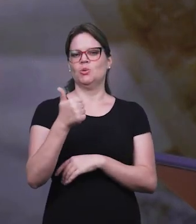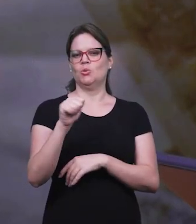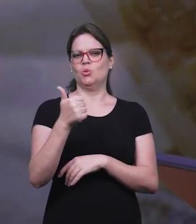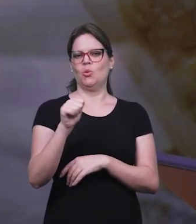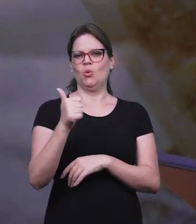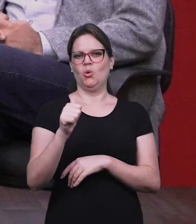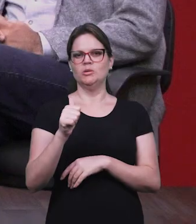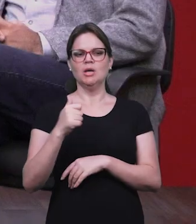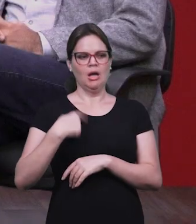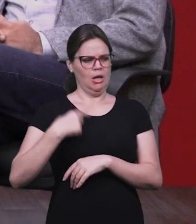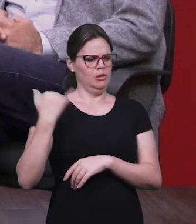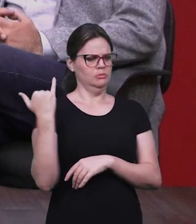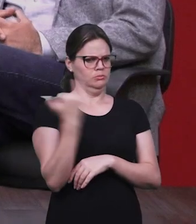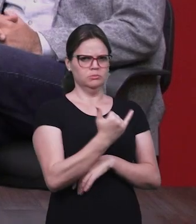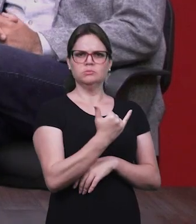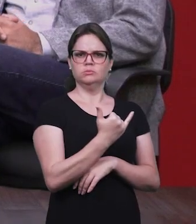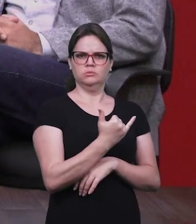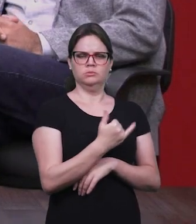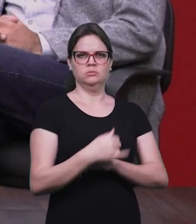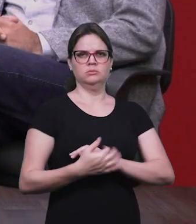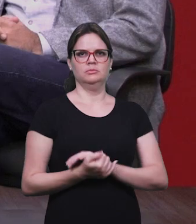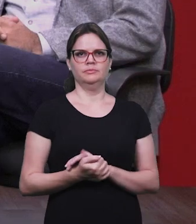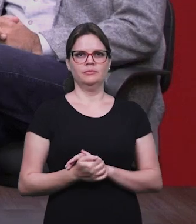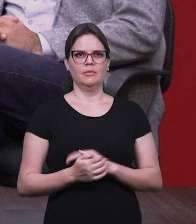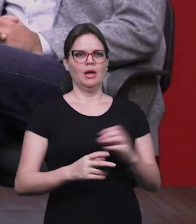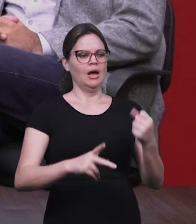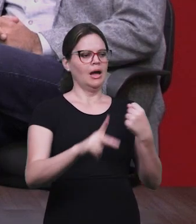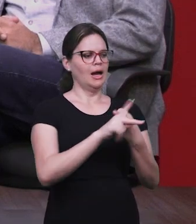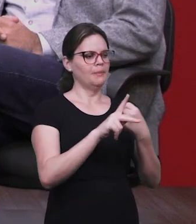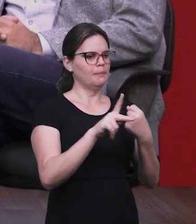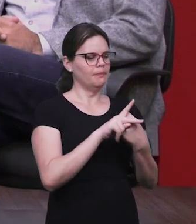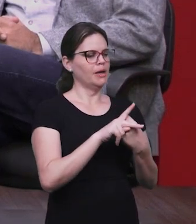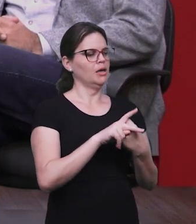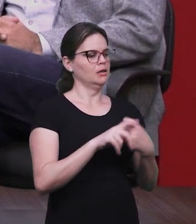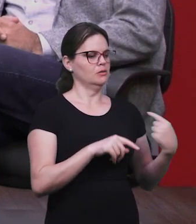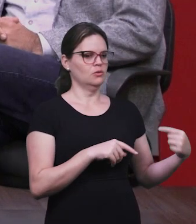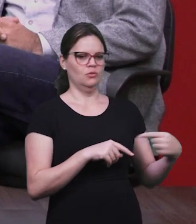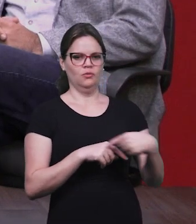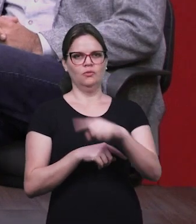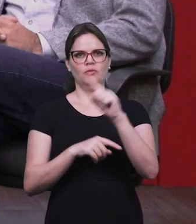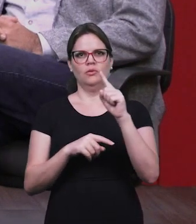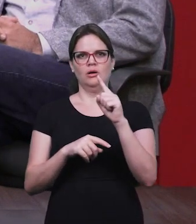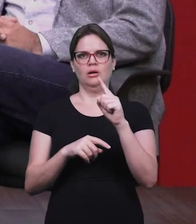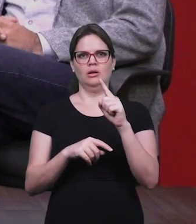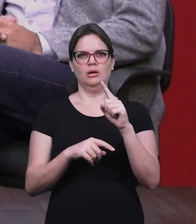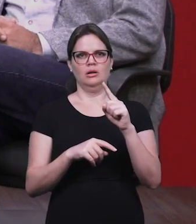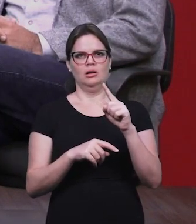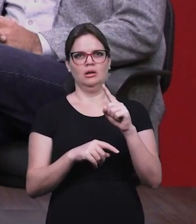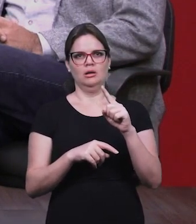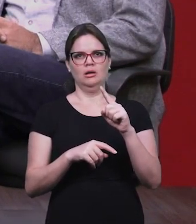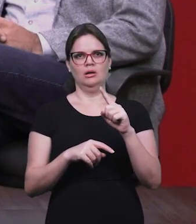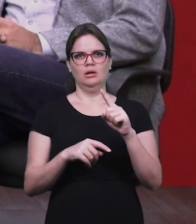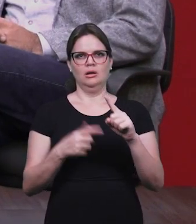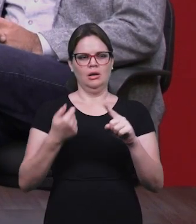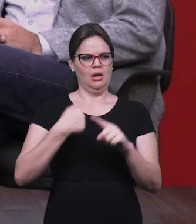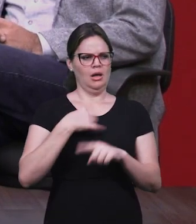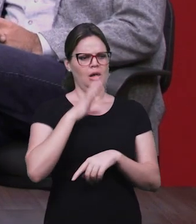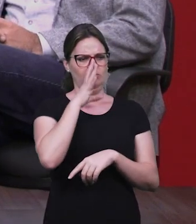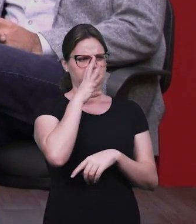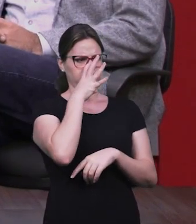ele fala uma palavra assim bem dura, né? Ele diz assim, e chegando Pedro a Antioquia, resisti na cara,